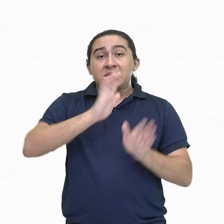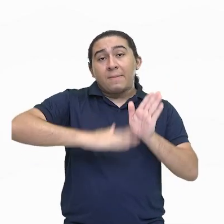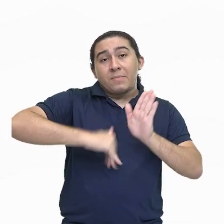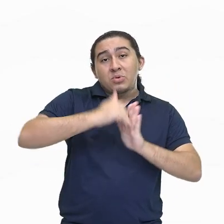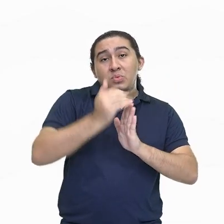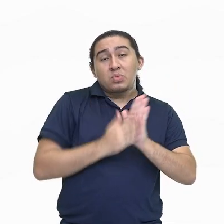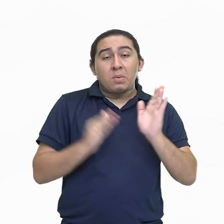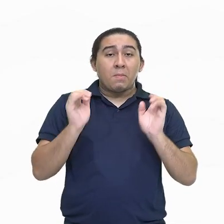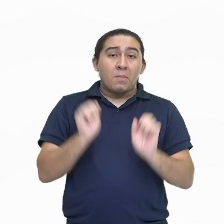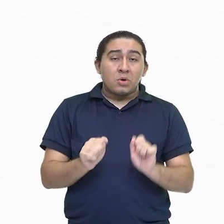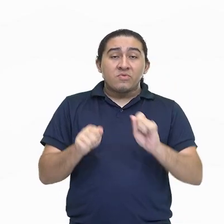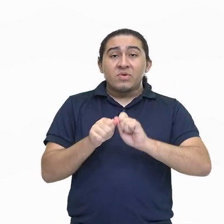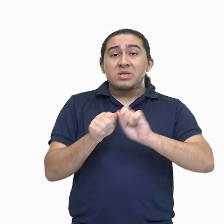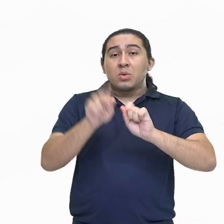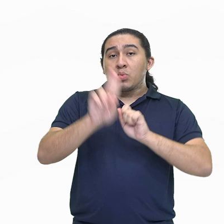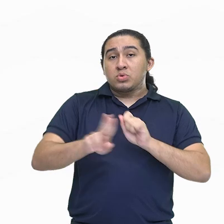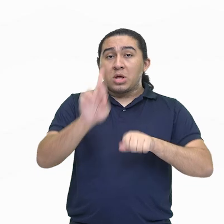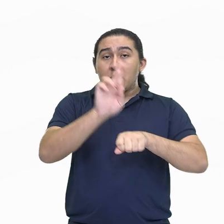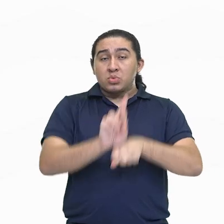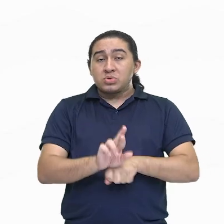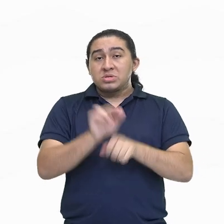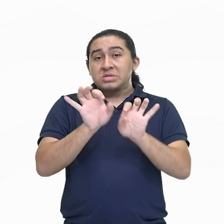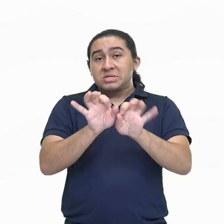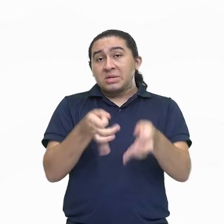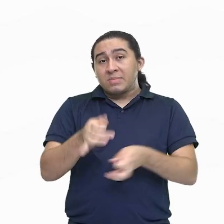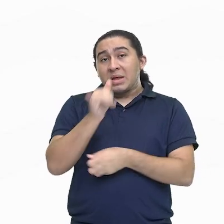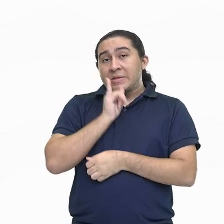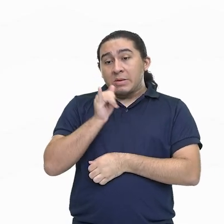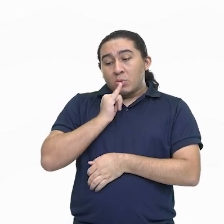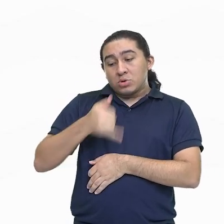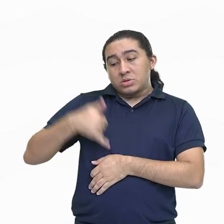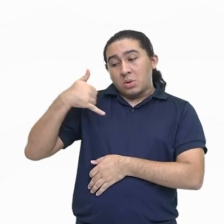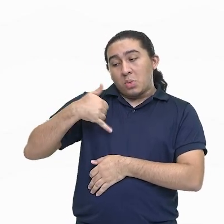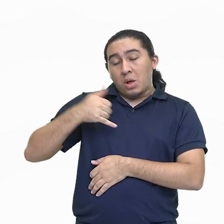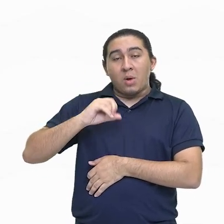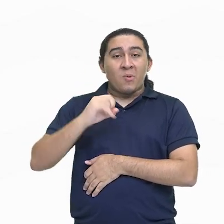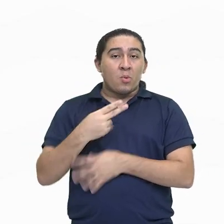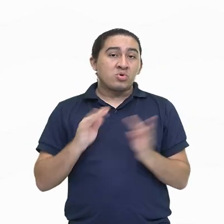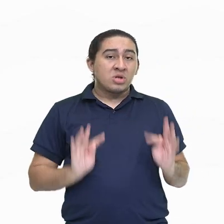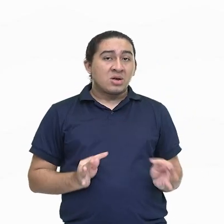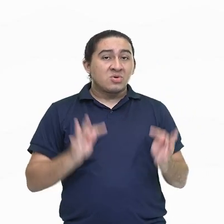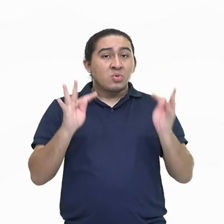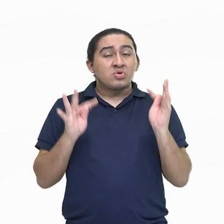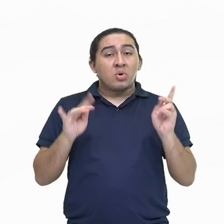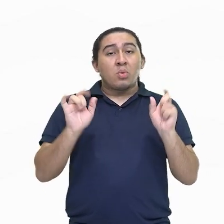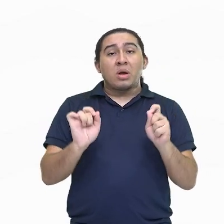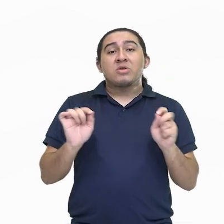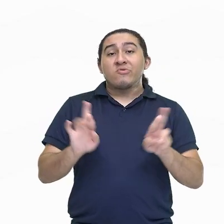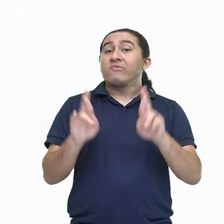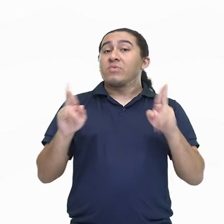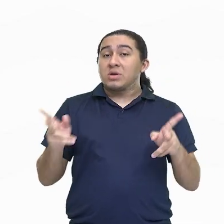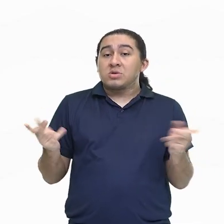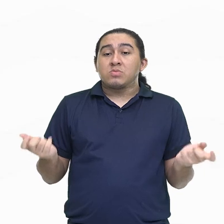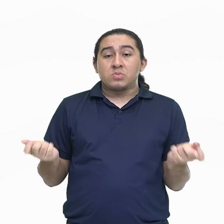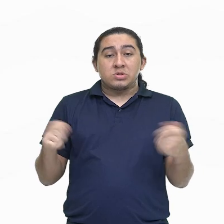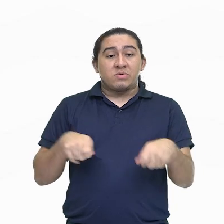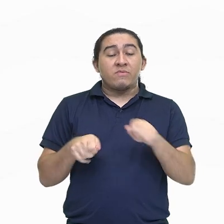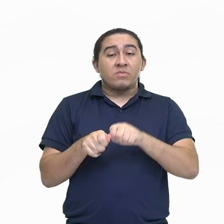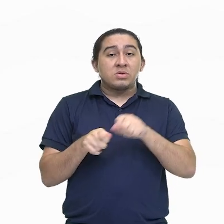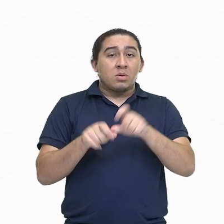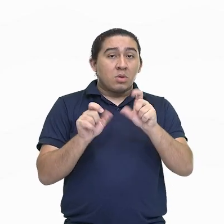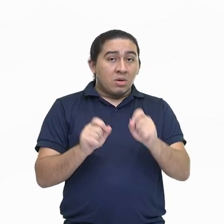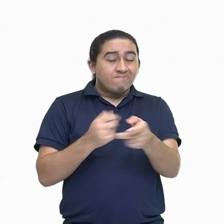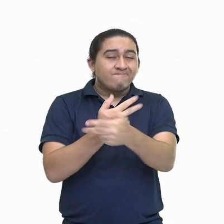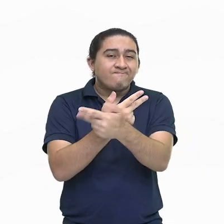feitas usando recursos simples, como celulares, ou tecnologias mais complexas, que permitem a criação